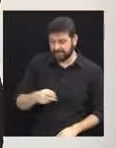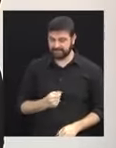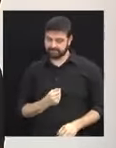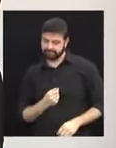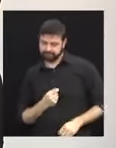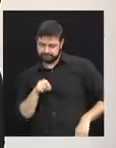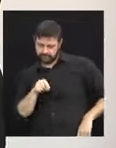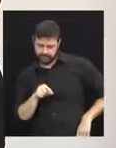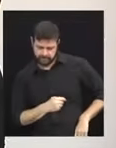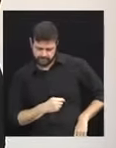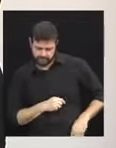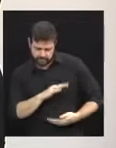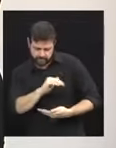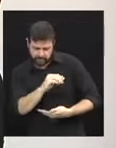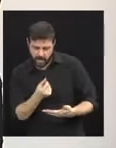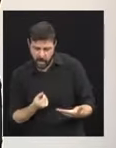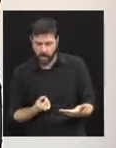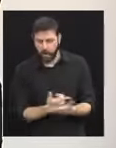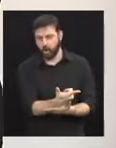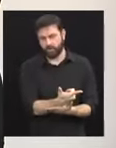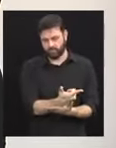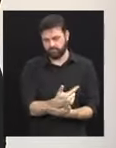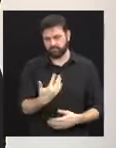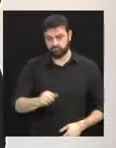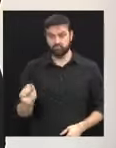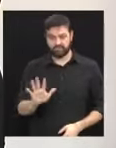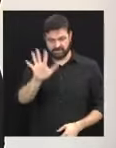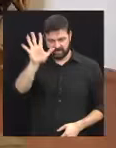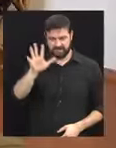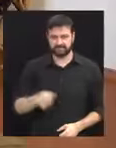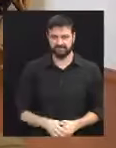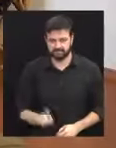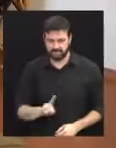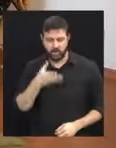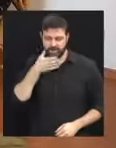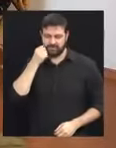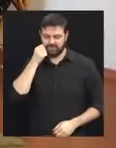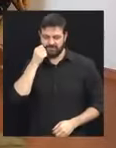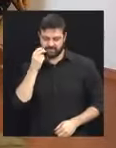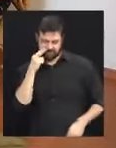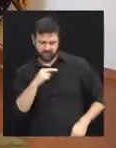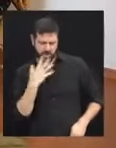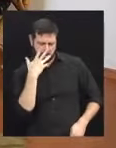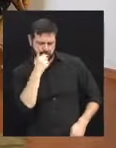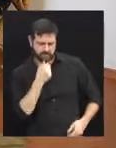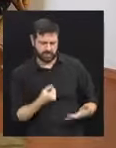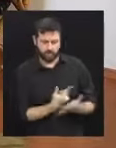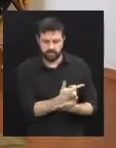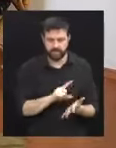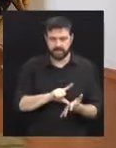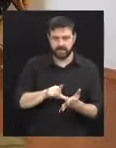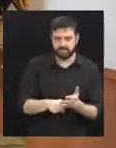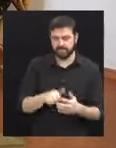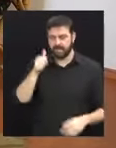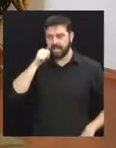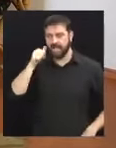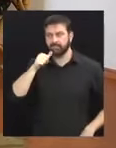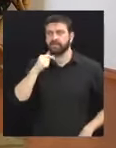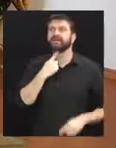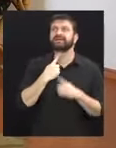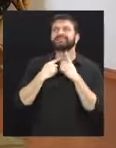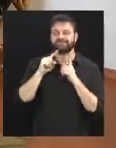compra, né, é baixo ainda o índice de adoção por esse perfil. Depois passa um tempo e a mulher decide que vai ter